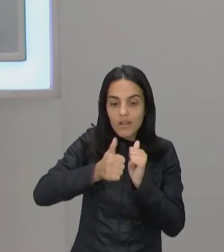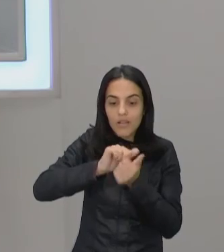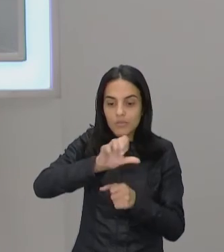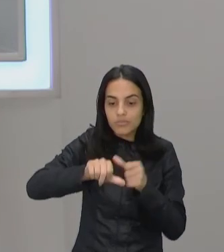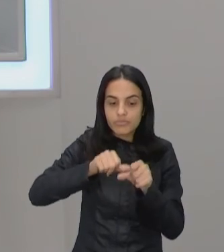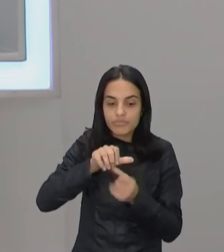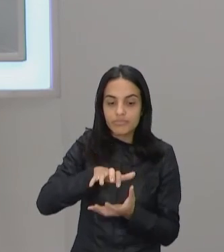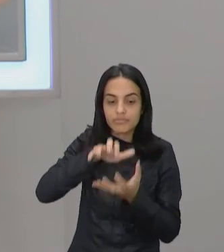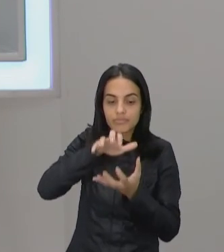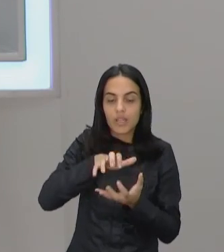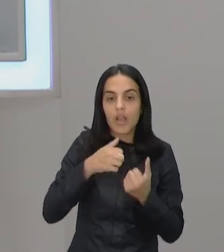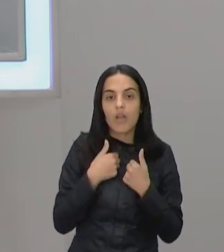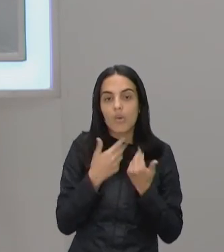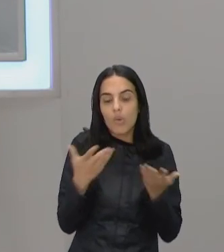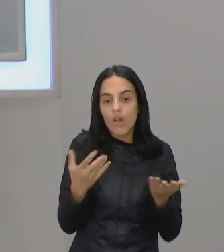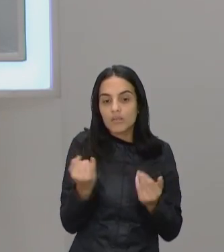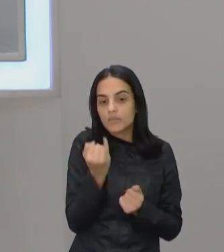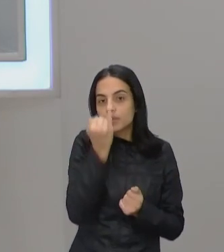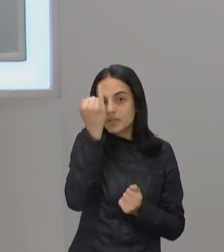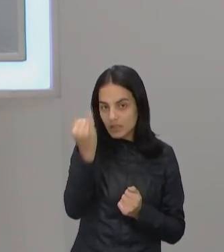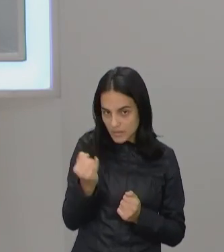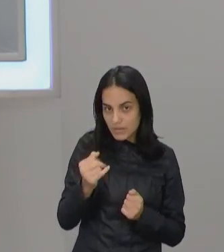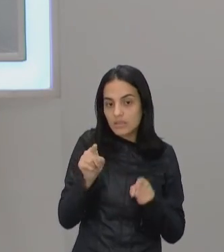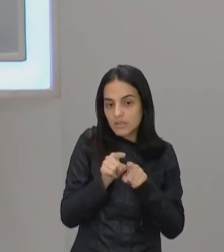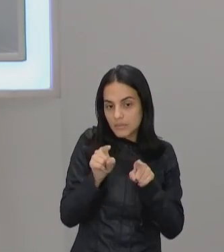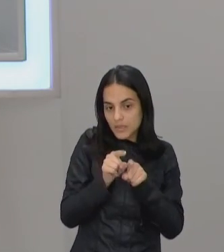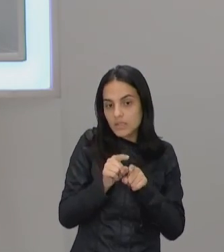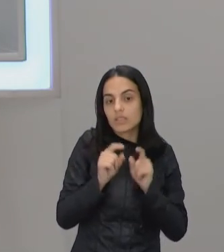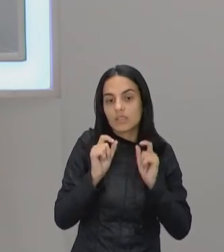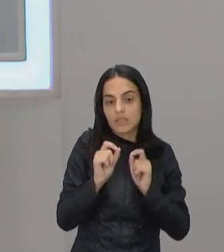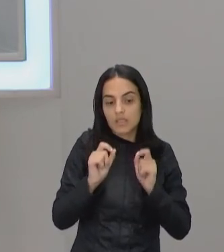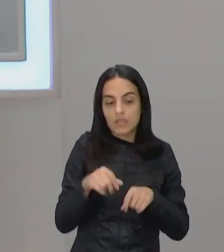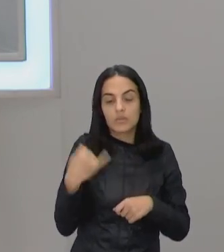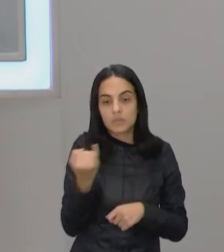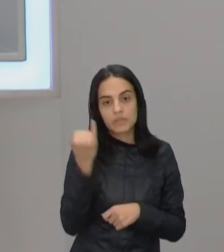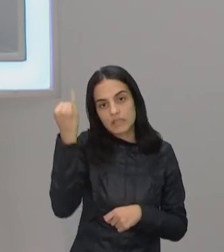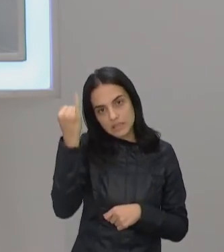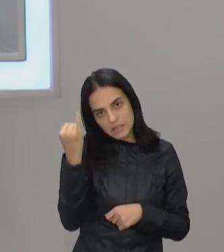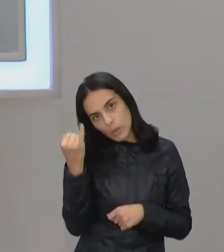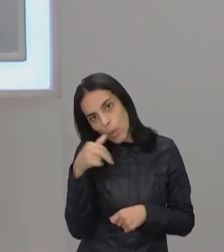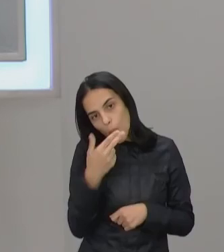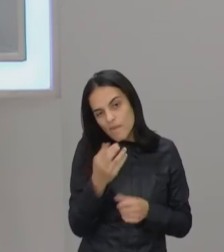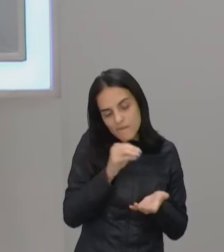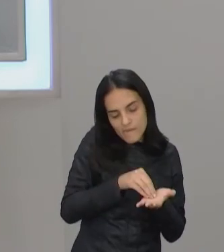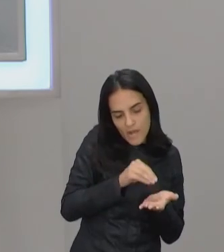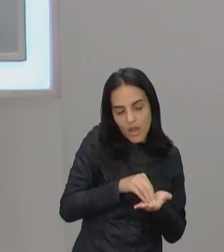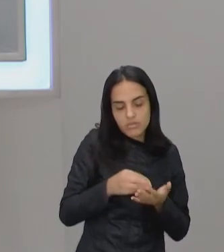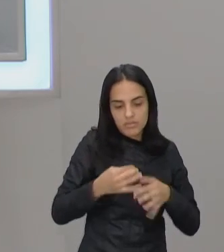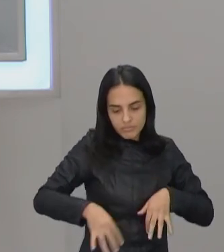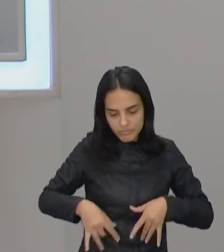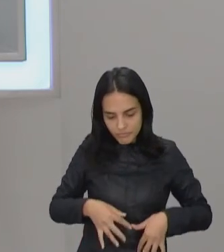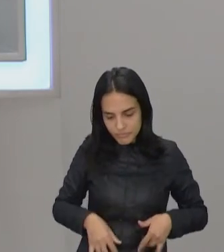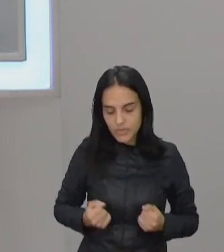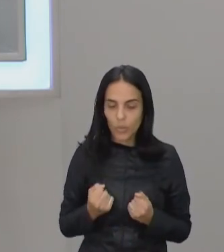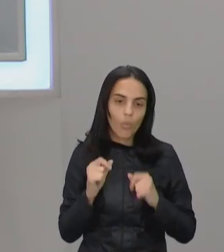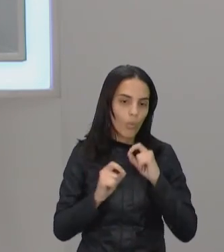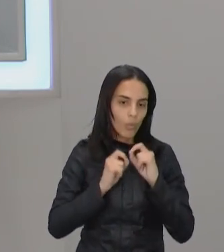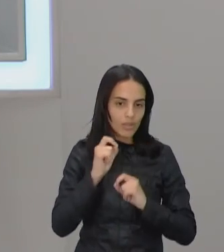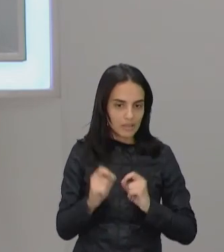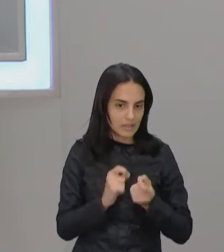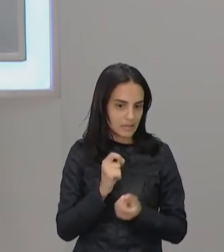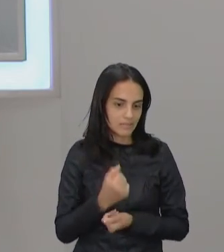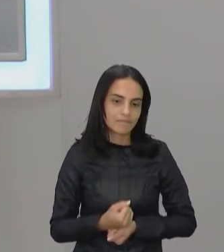saber qual papel ele desempenha, além das vantagens e desvantagens que ele vai ter no organismo, certo?